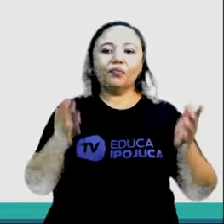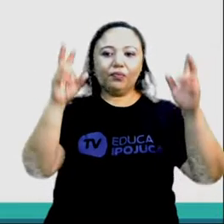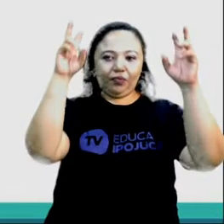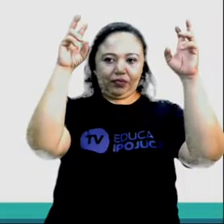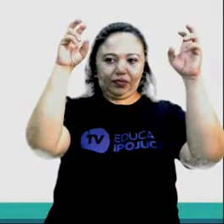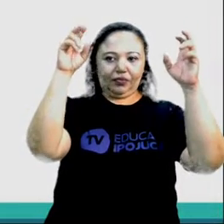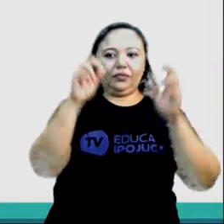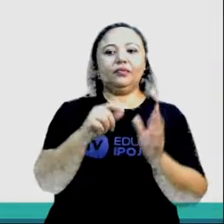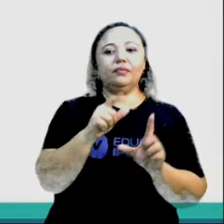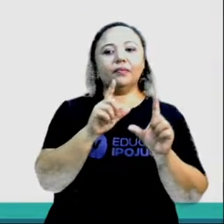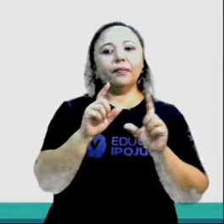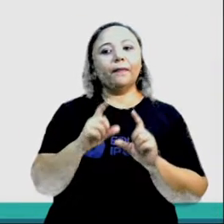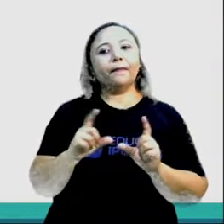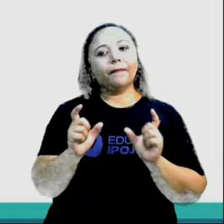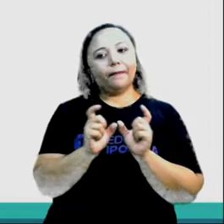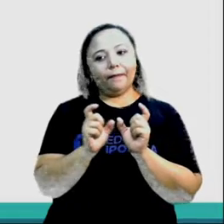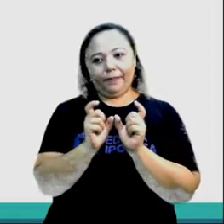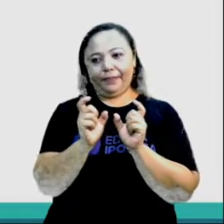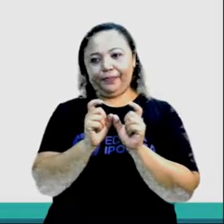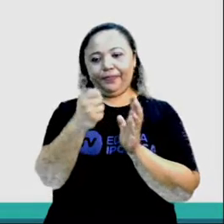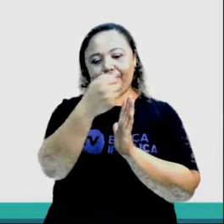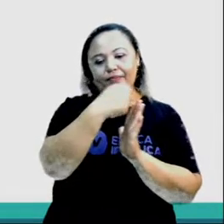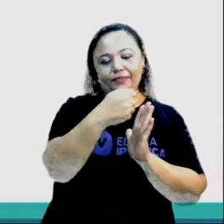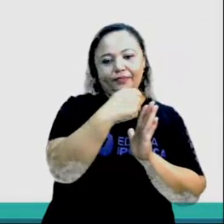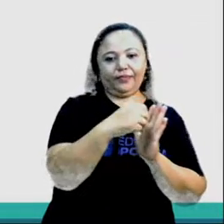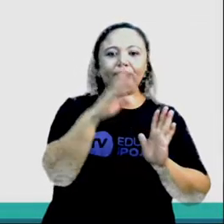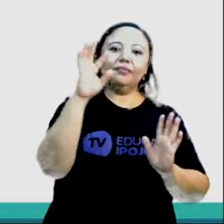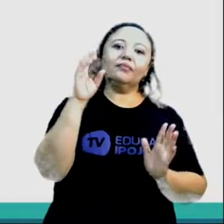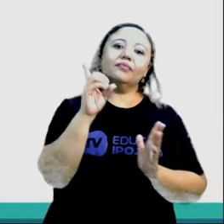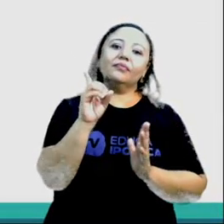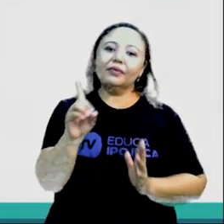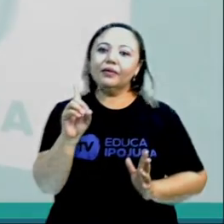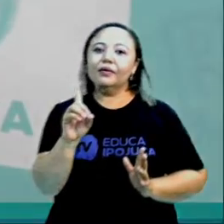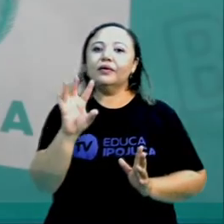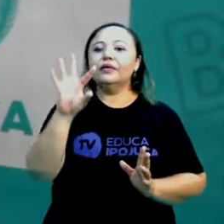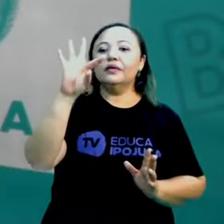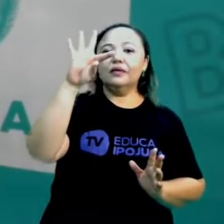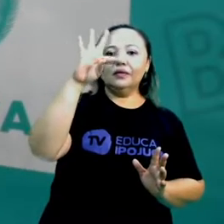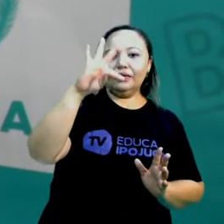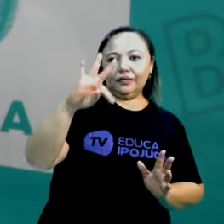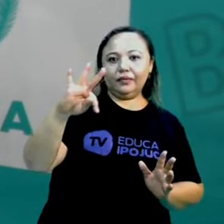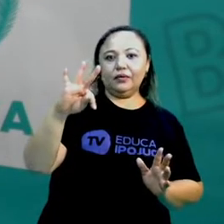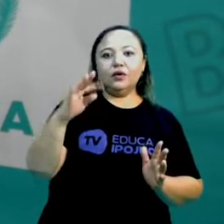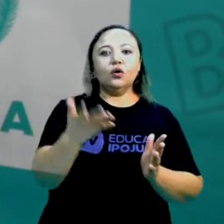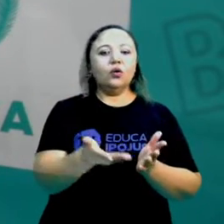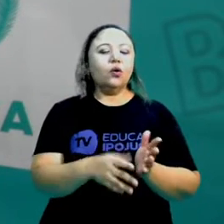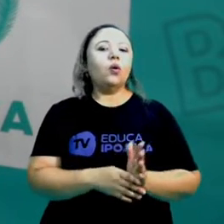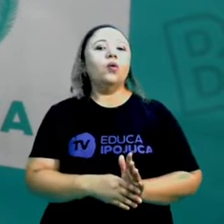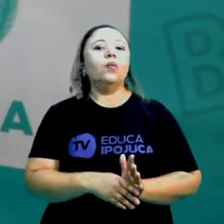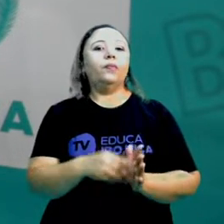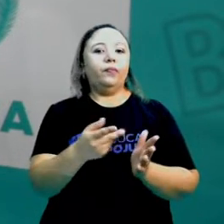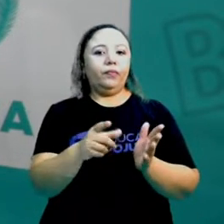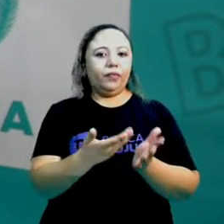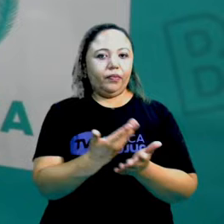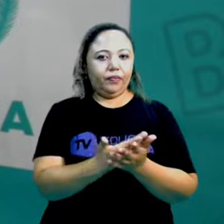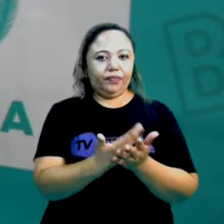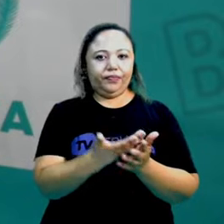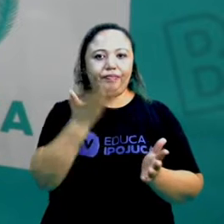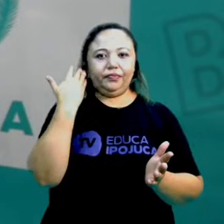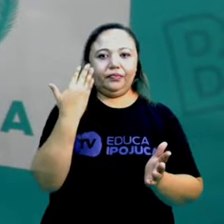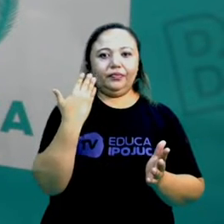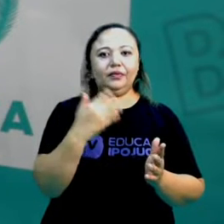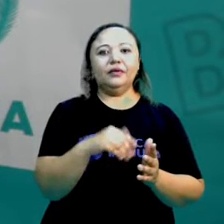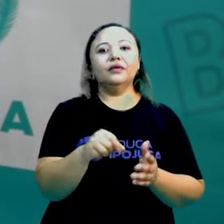T. Vimos na aula passada algumas palavras escritas com V ou